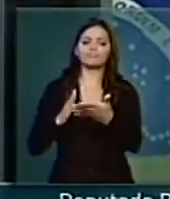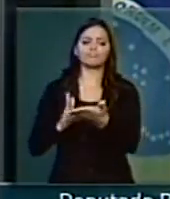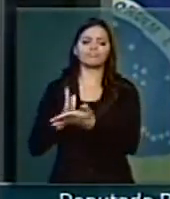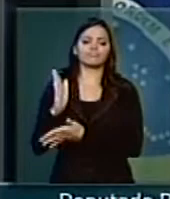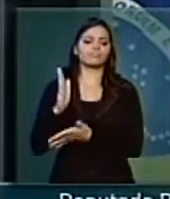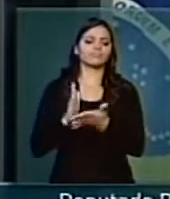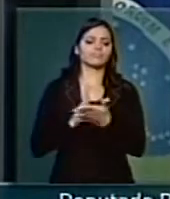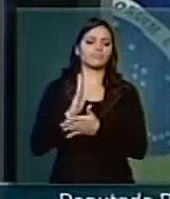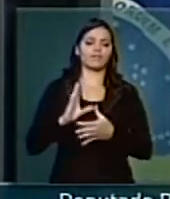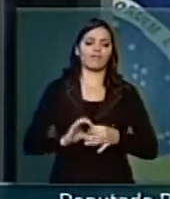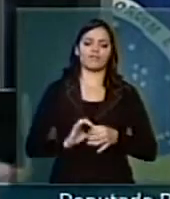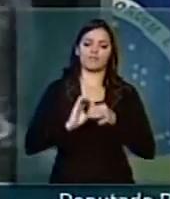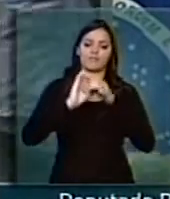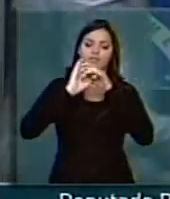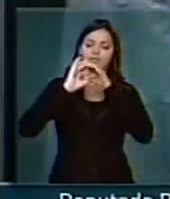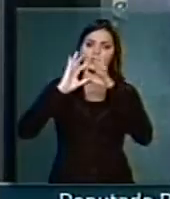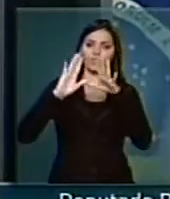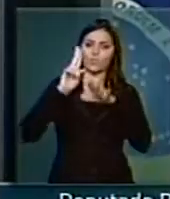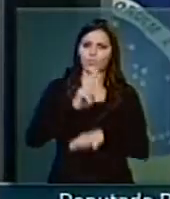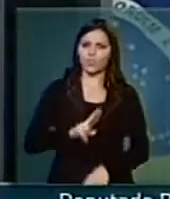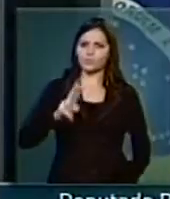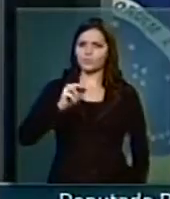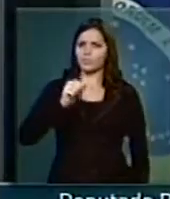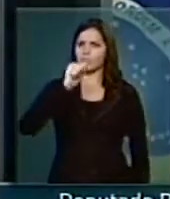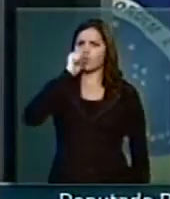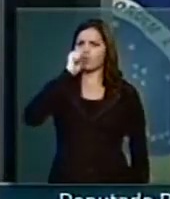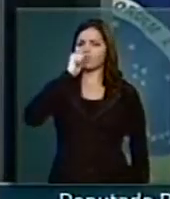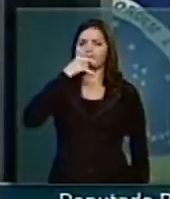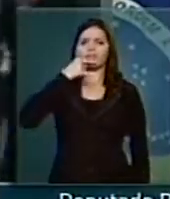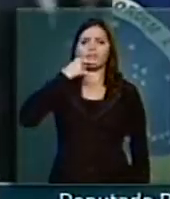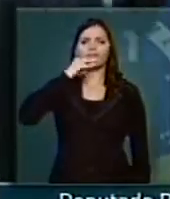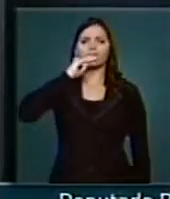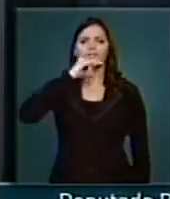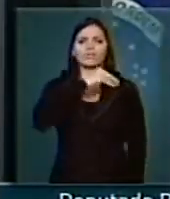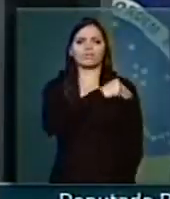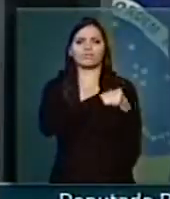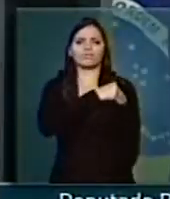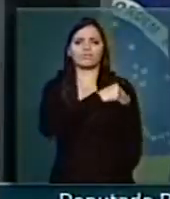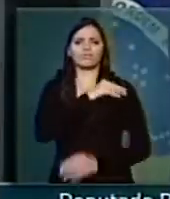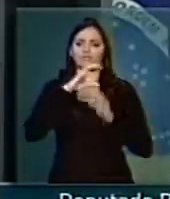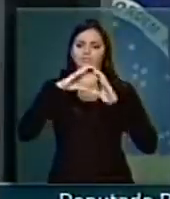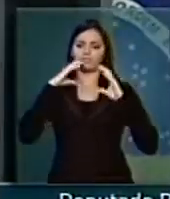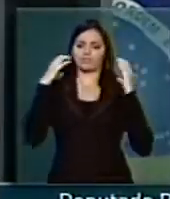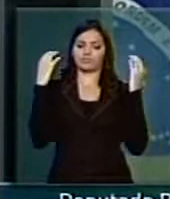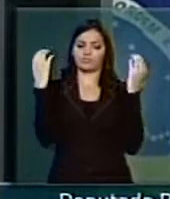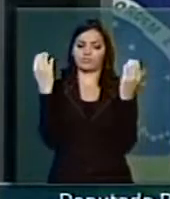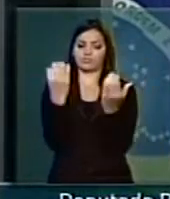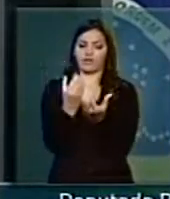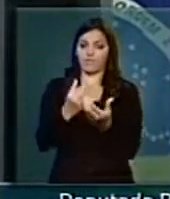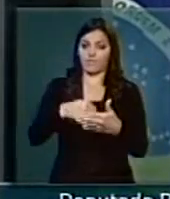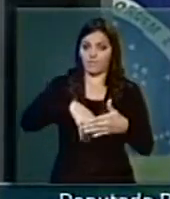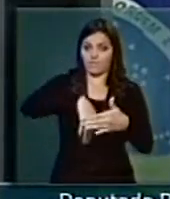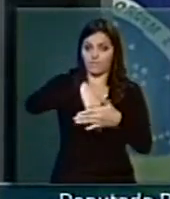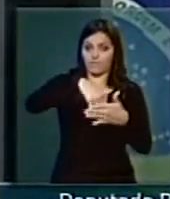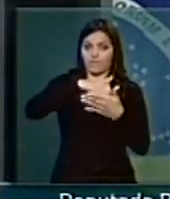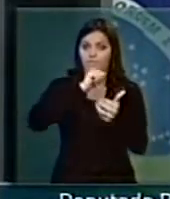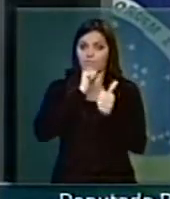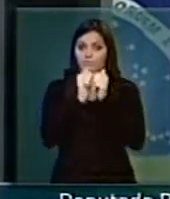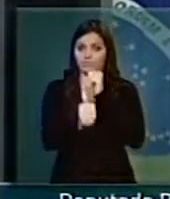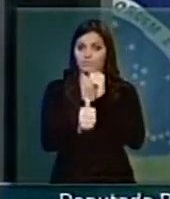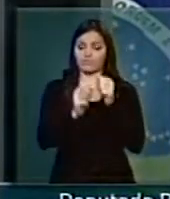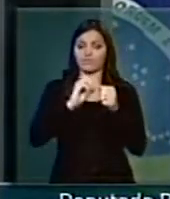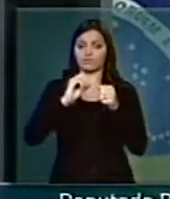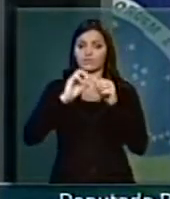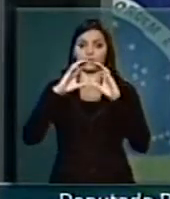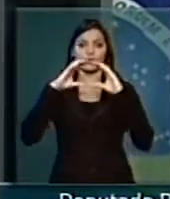aprovarmos a liberação do consumo de bebidas alcoólicas nos estádios de futebol durante a realização